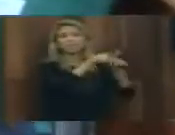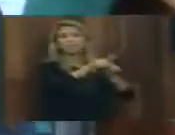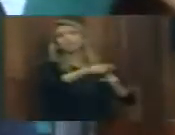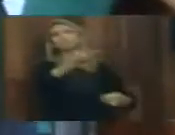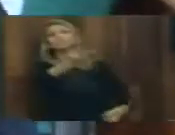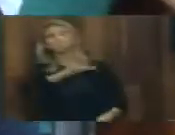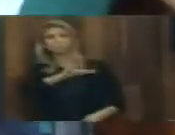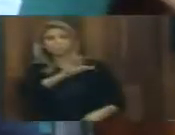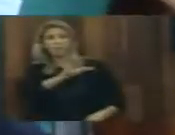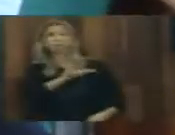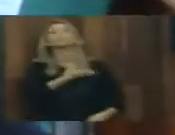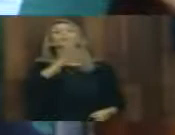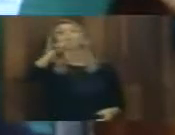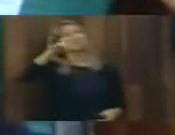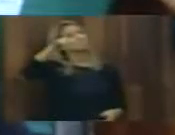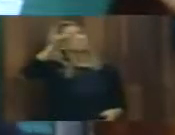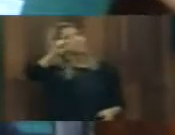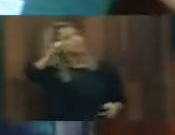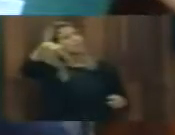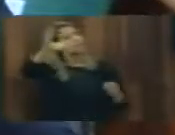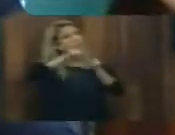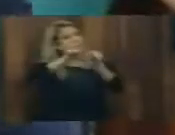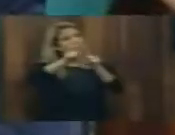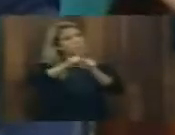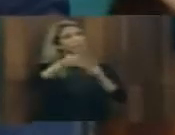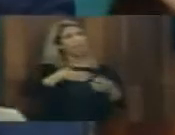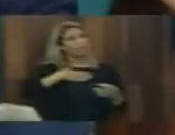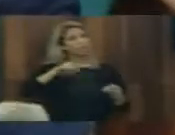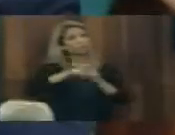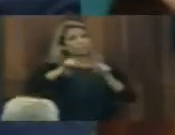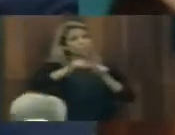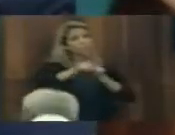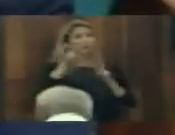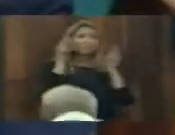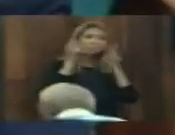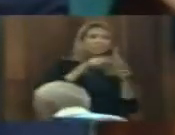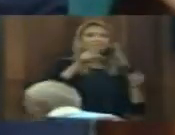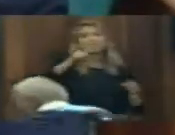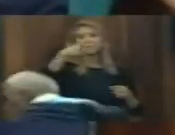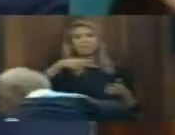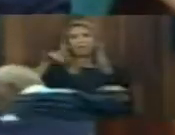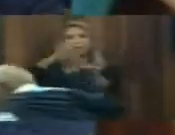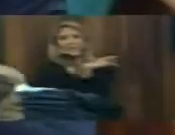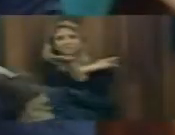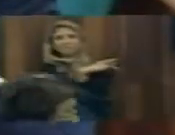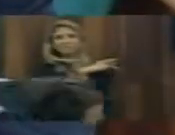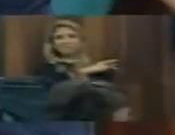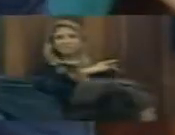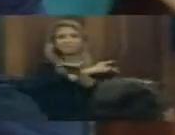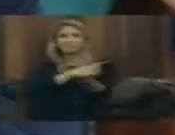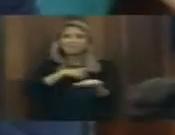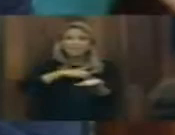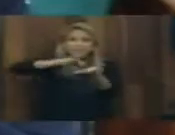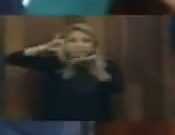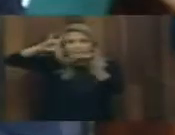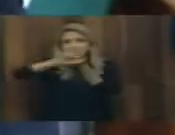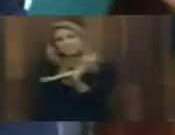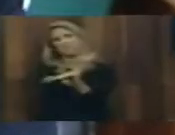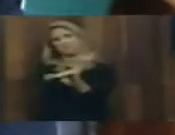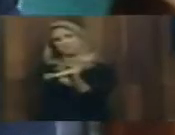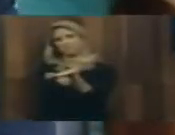né, quase no finalzinho, na Prefeitura, foi assinado. foi assinado